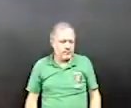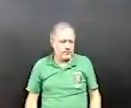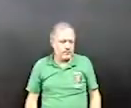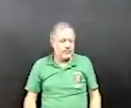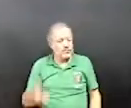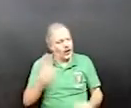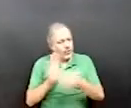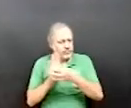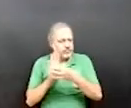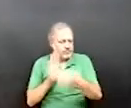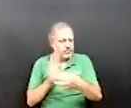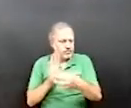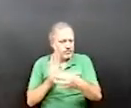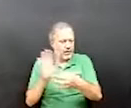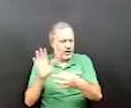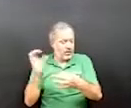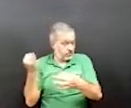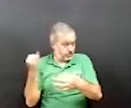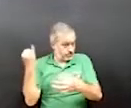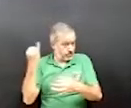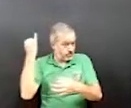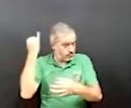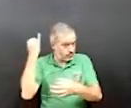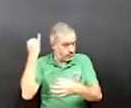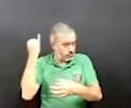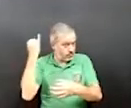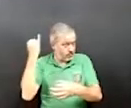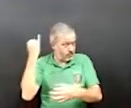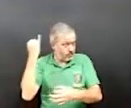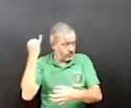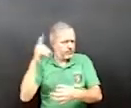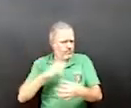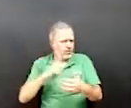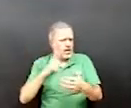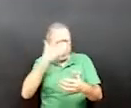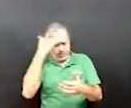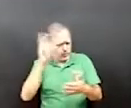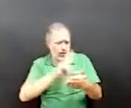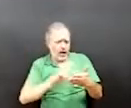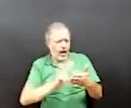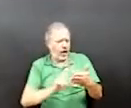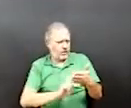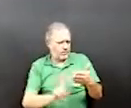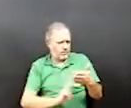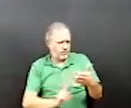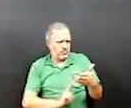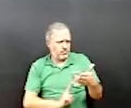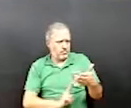eu não acho importante, eu acho fundamental as pessoas terem o hábito da leitura, né? Uhum. Mas uma leitura